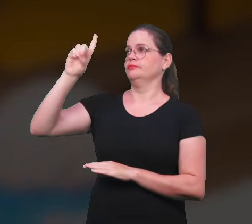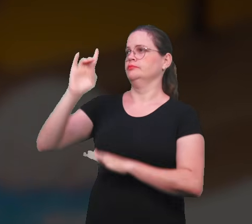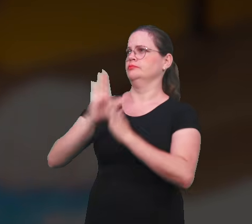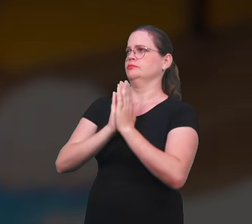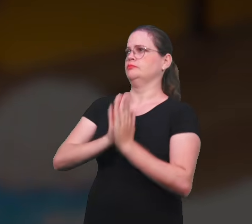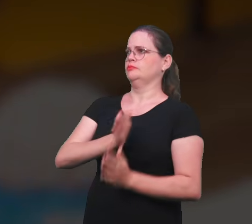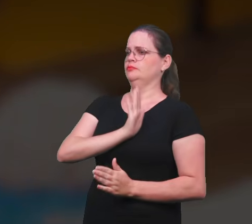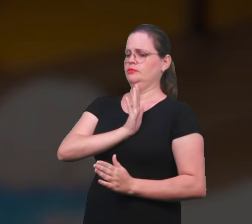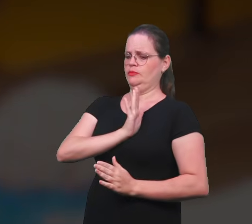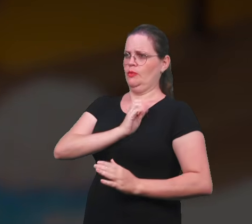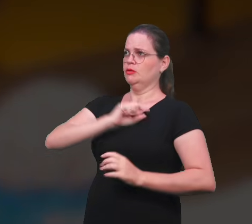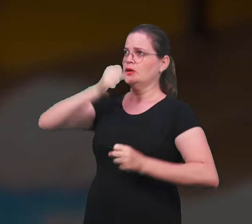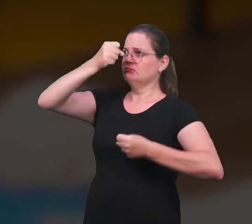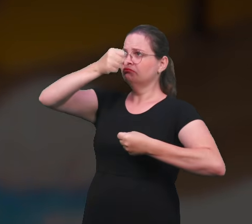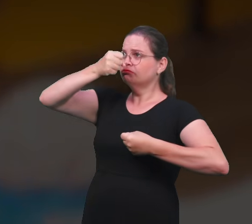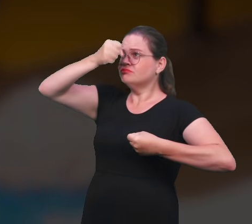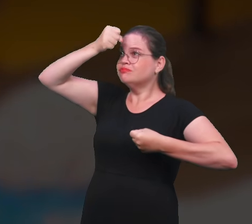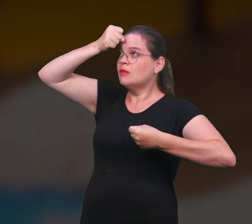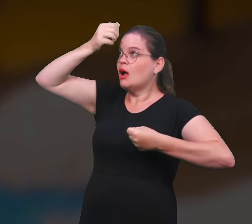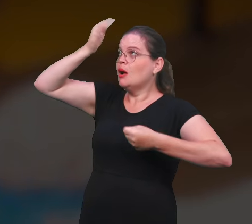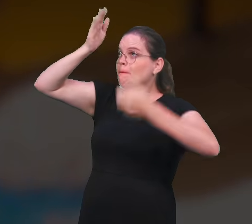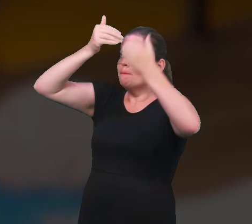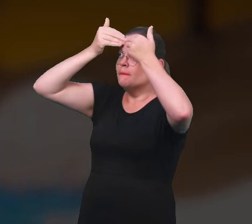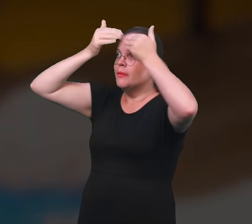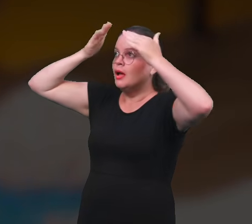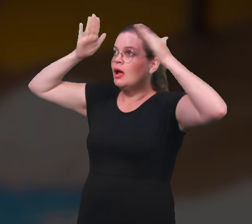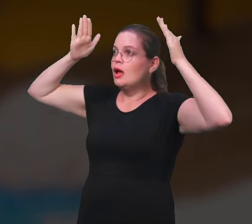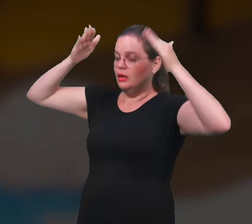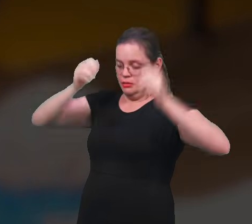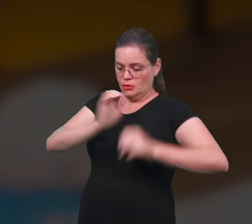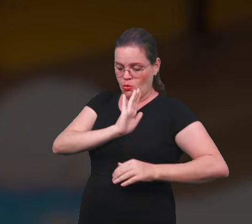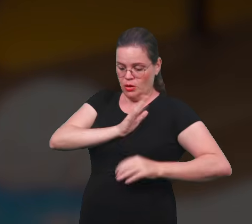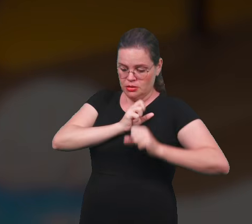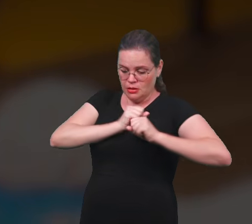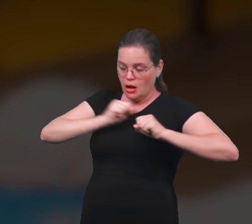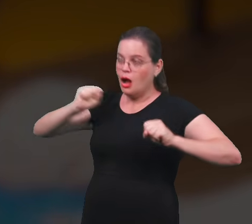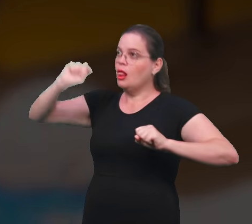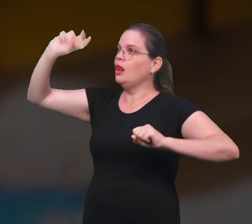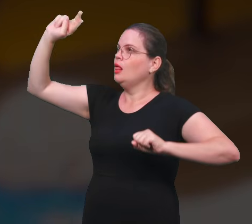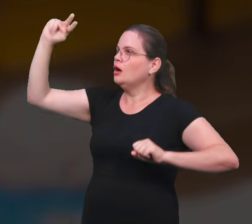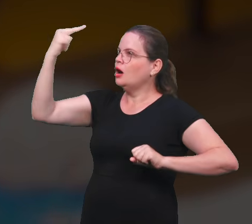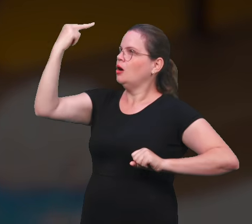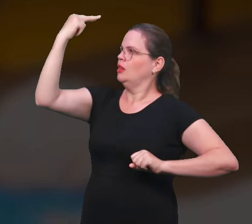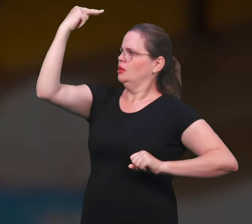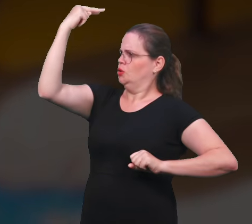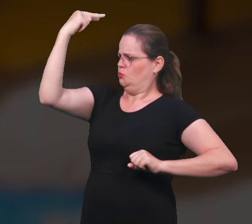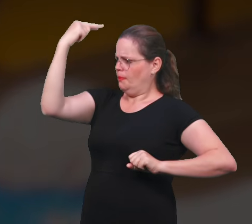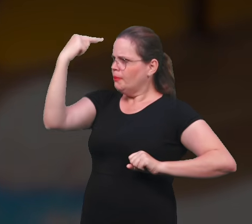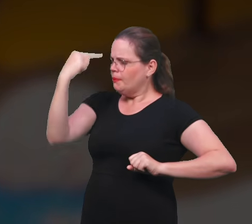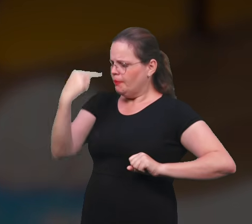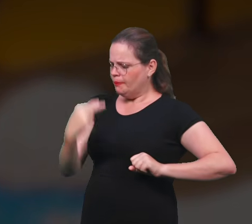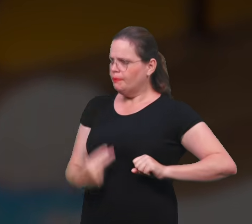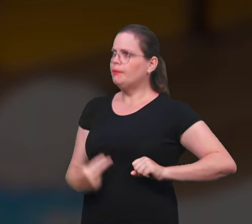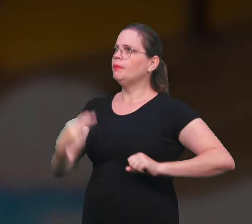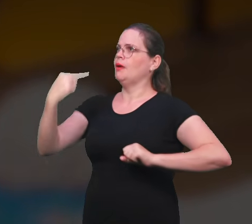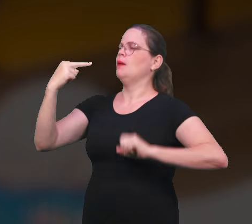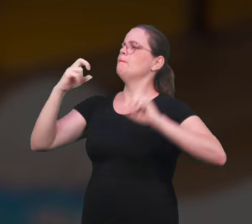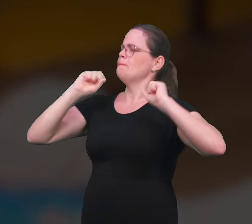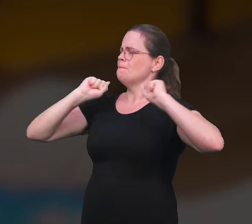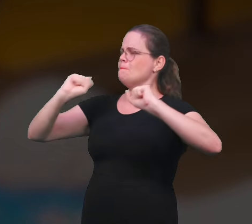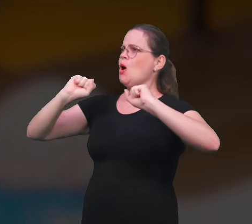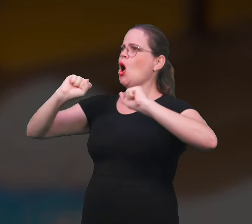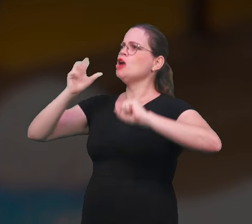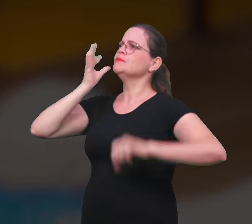meu coração. Prova-me e conhece os meus pensamentos, e vê se há em mim